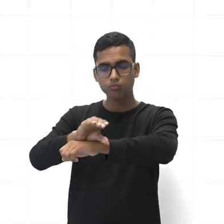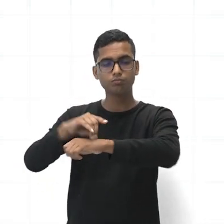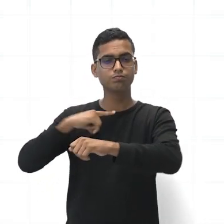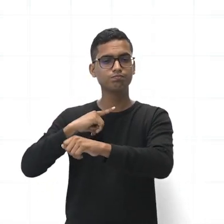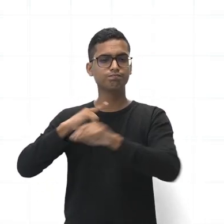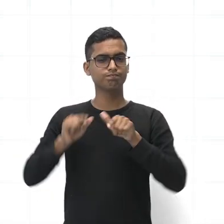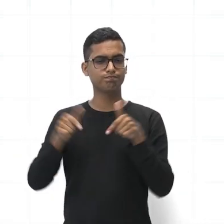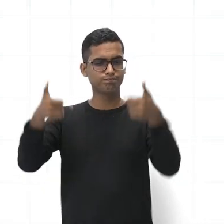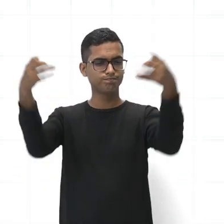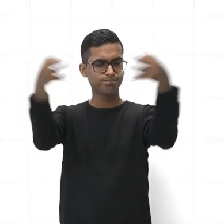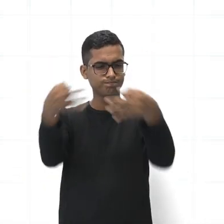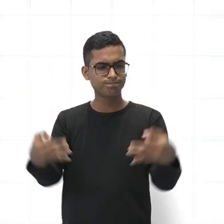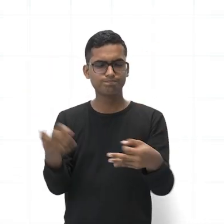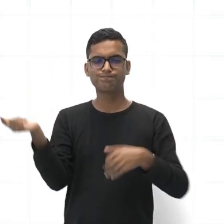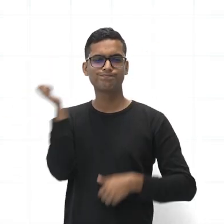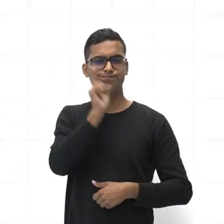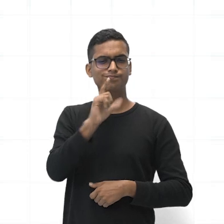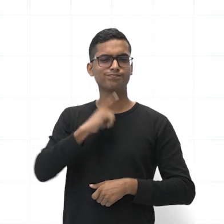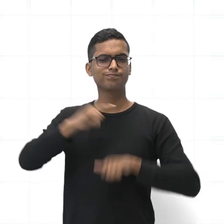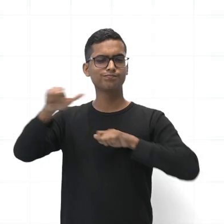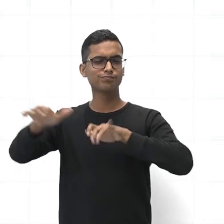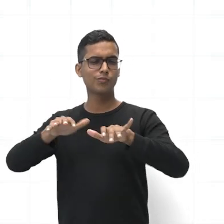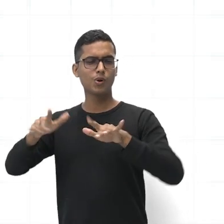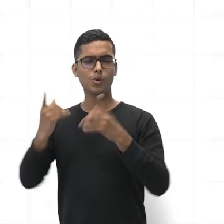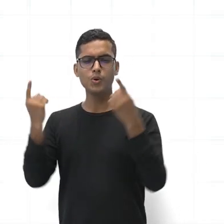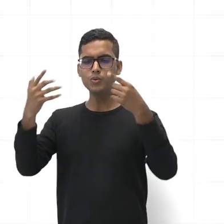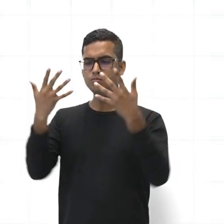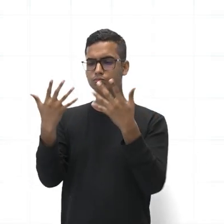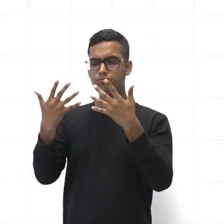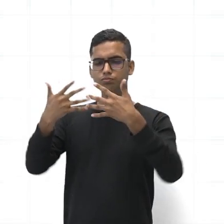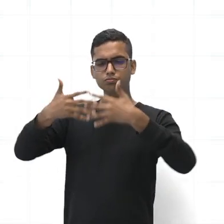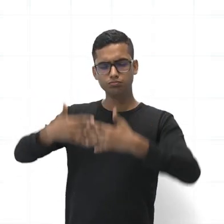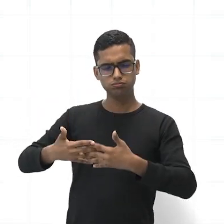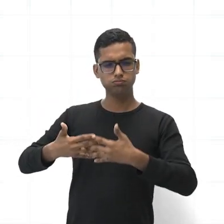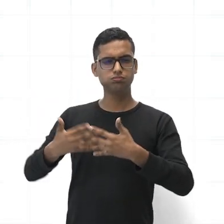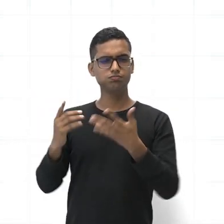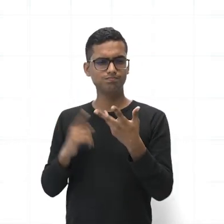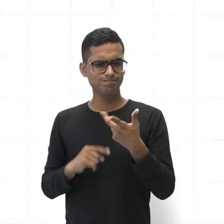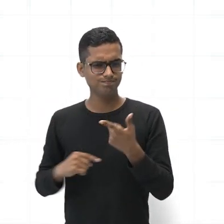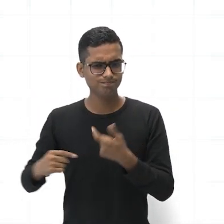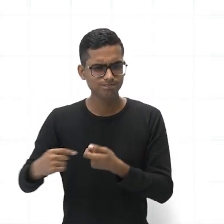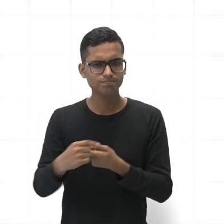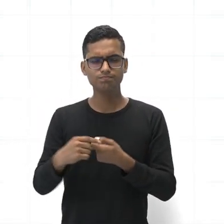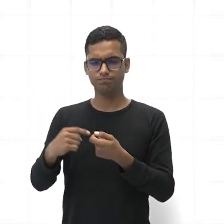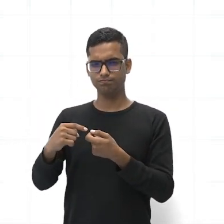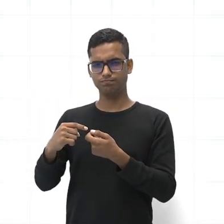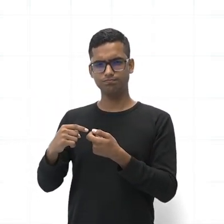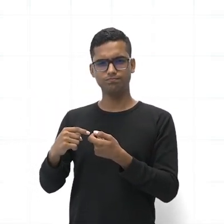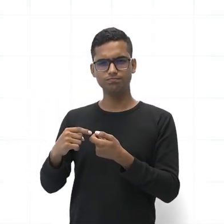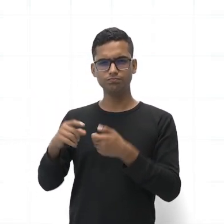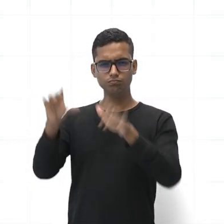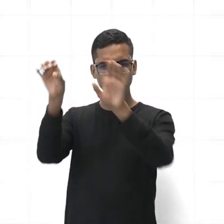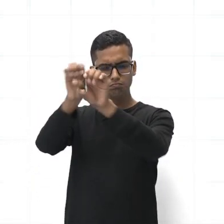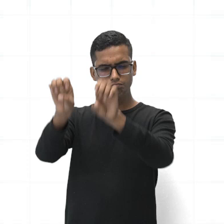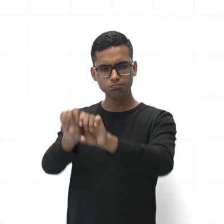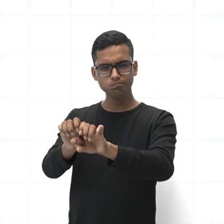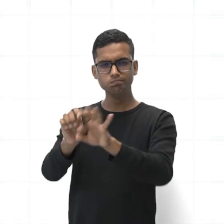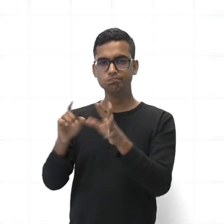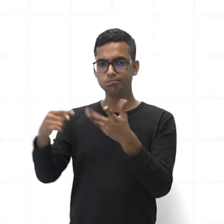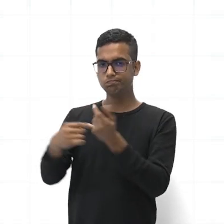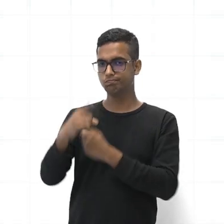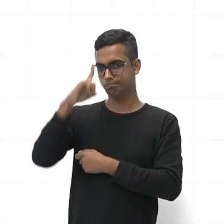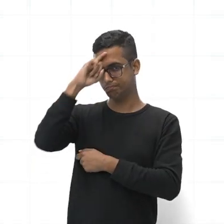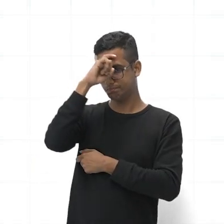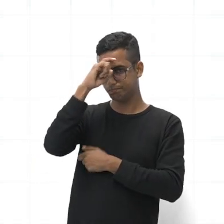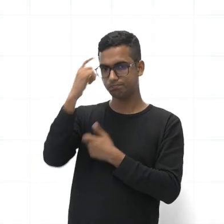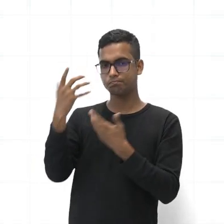perfeita da sinfonia com o movimento, através de uma série de mecanismos complexos. Esses dois